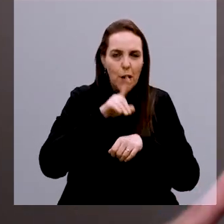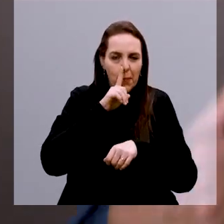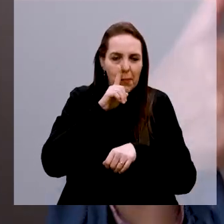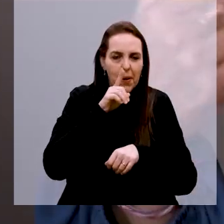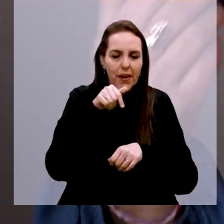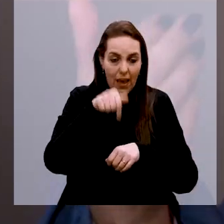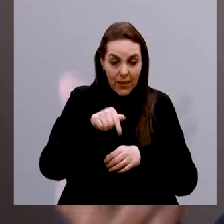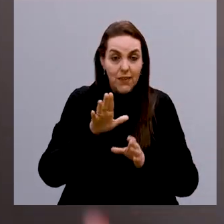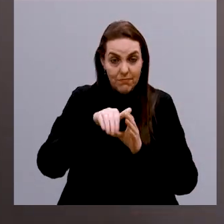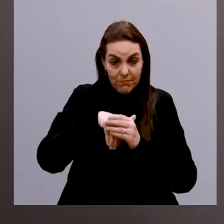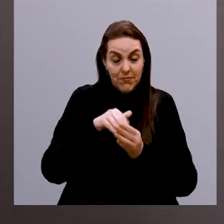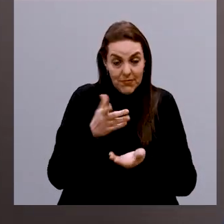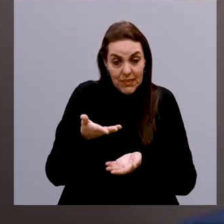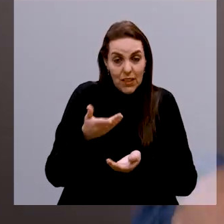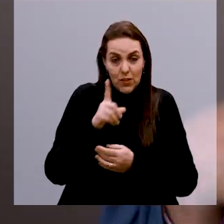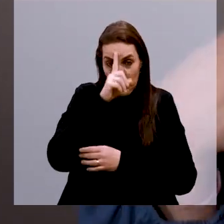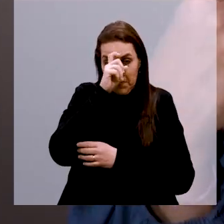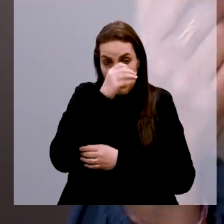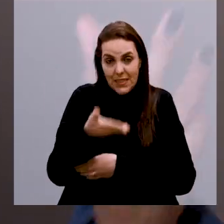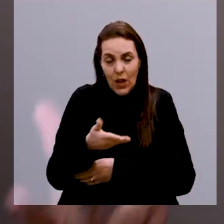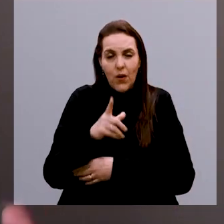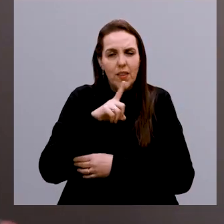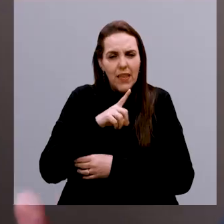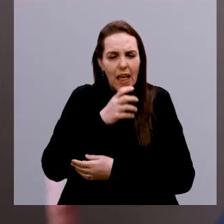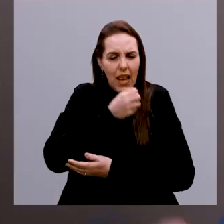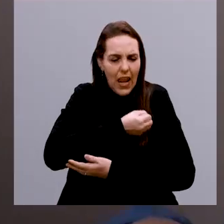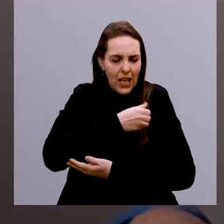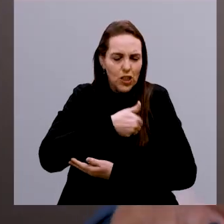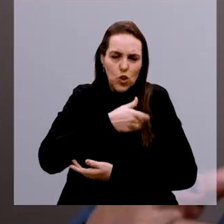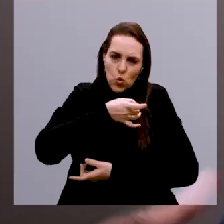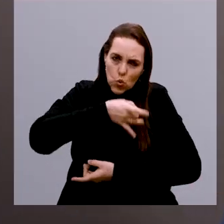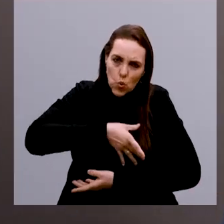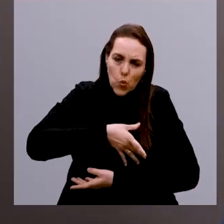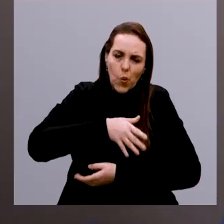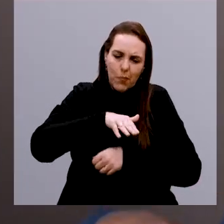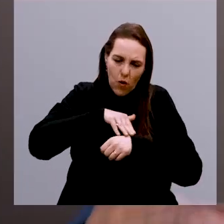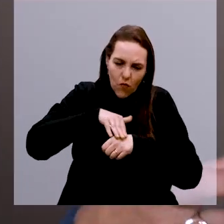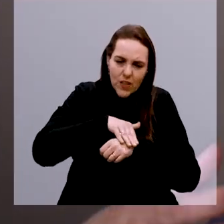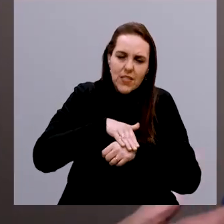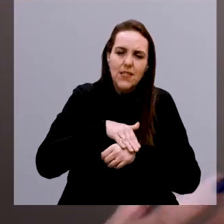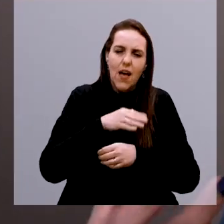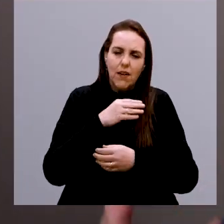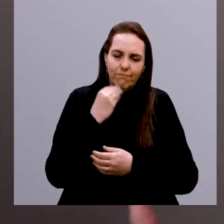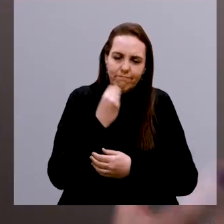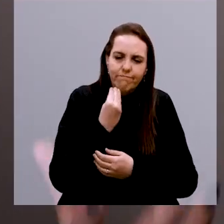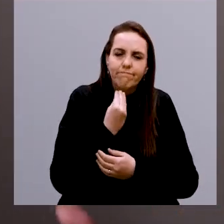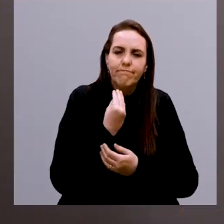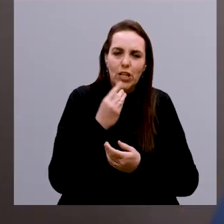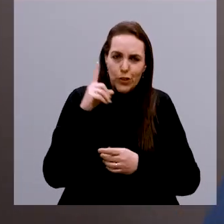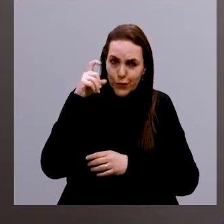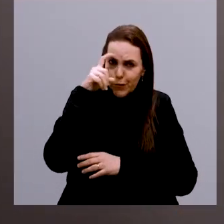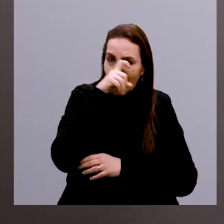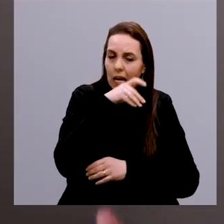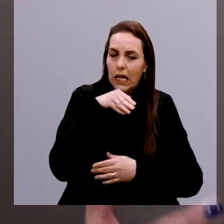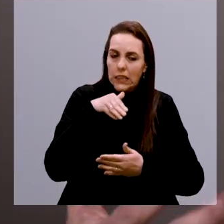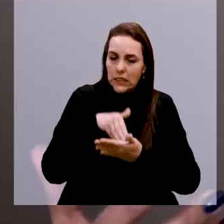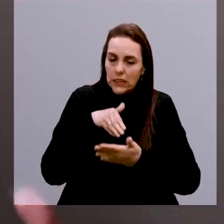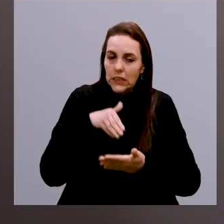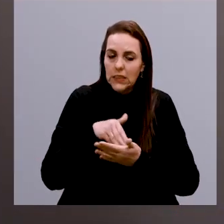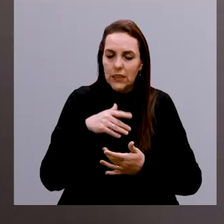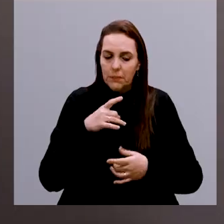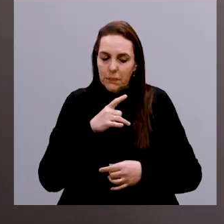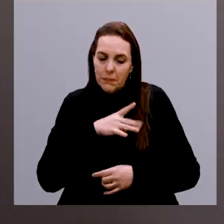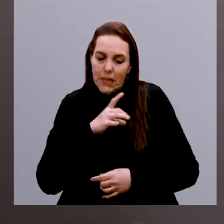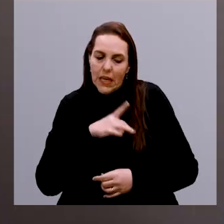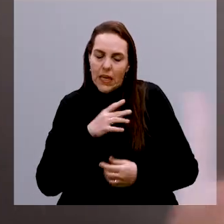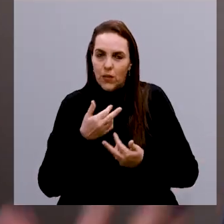mãe aqui do hospital, que tem o leite excedente, de conversar com ela, talvez passar por algum tipo de obstáculo, por um